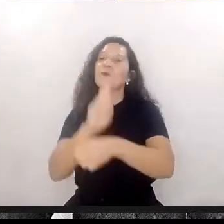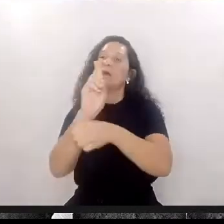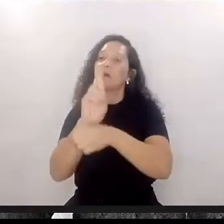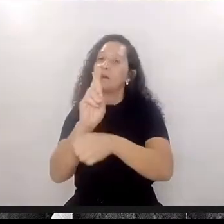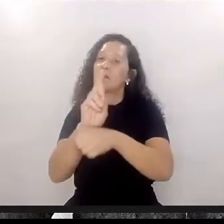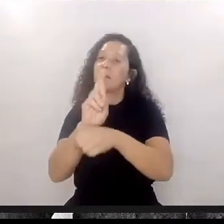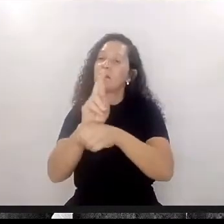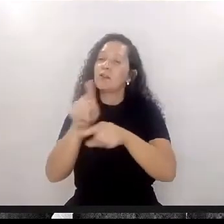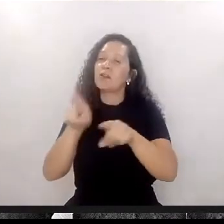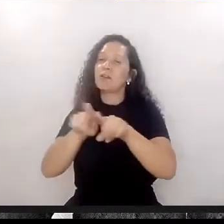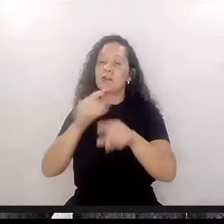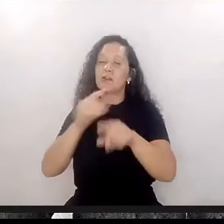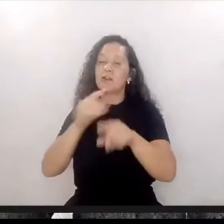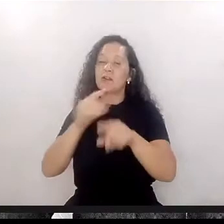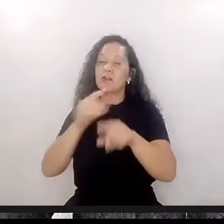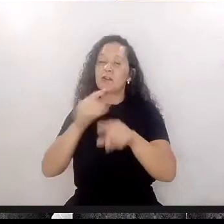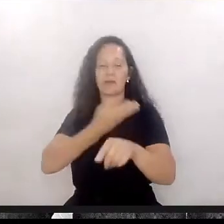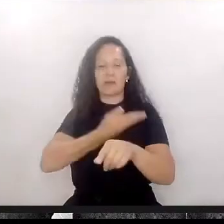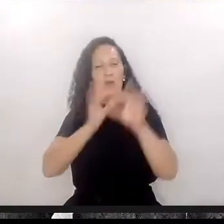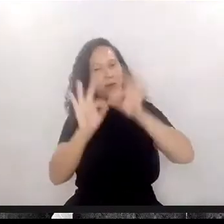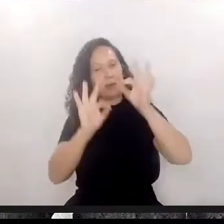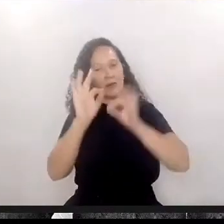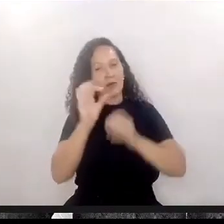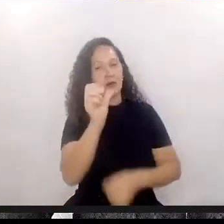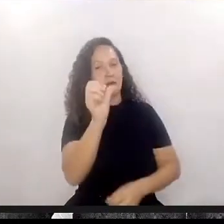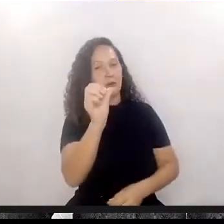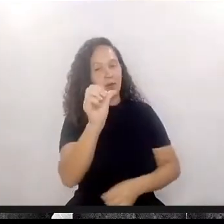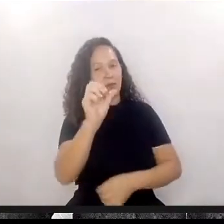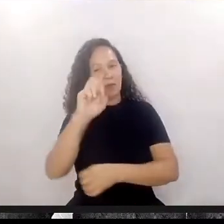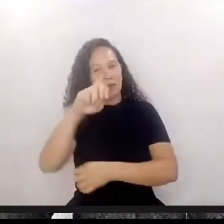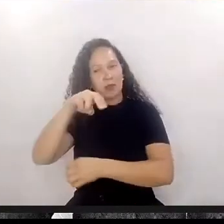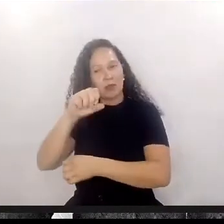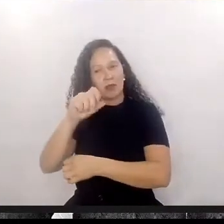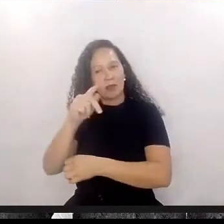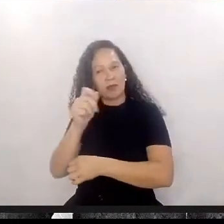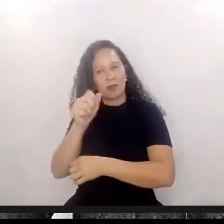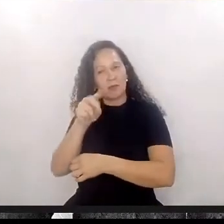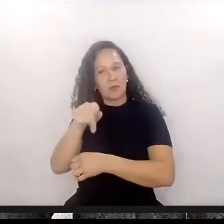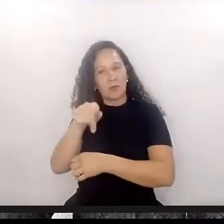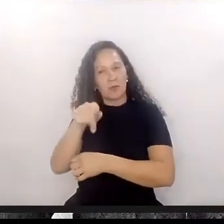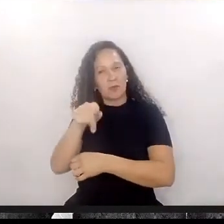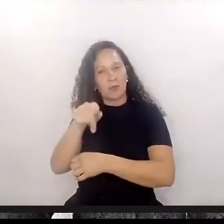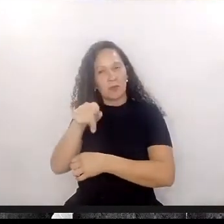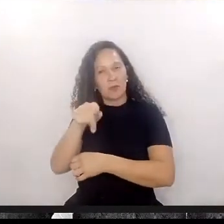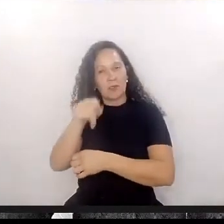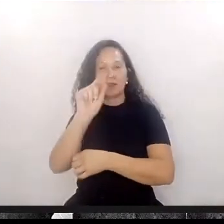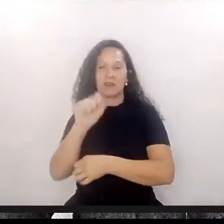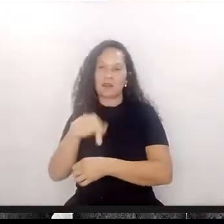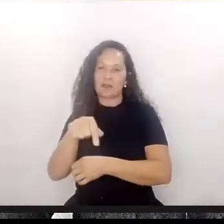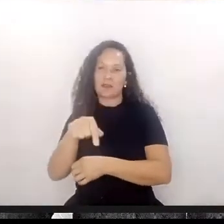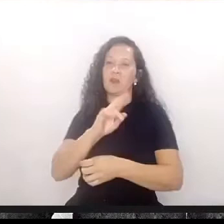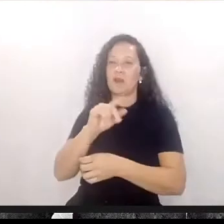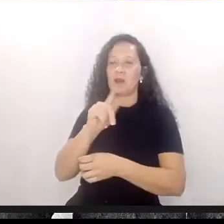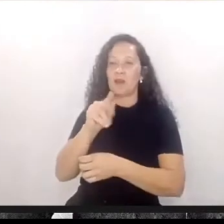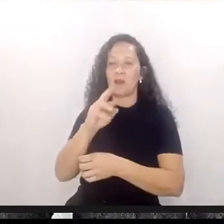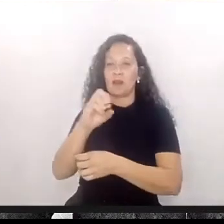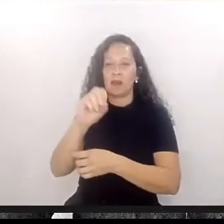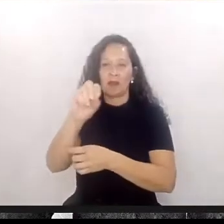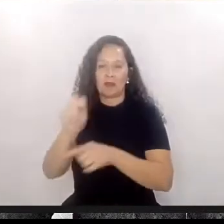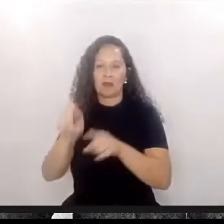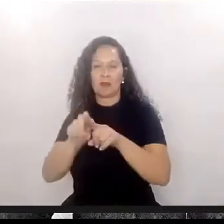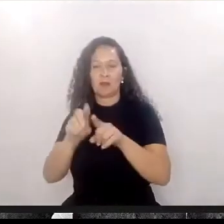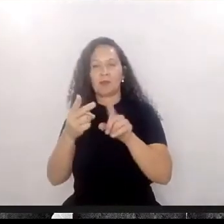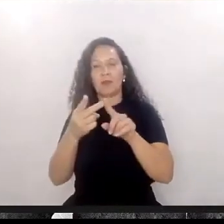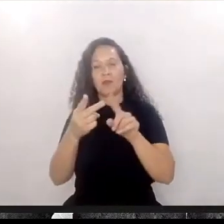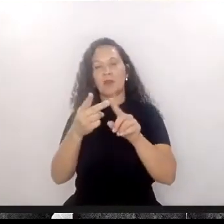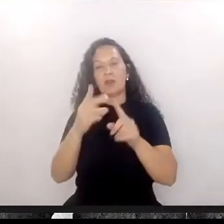organizadores do Sexto Annan Park. Meus queridos colegas Ricardo Trevisan, Carolina Pescatori e Pedro Paulo